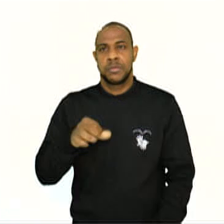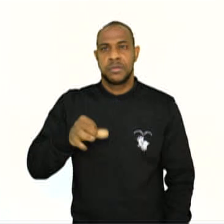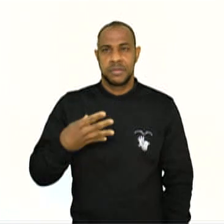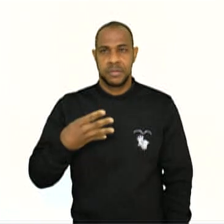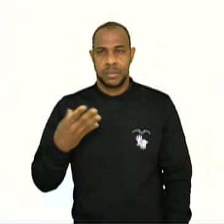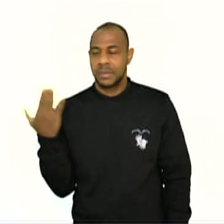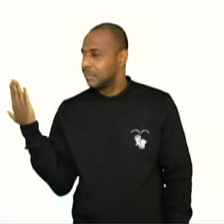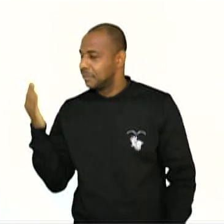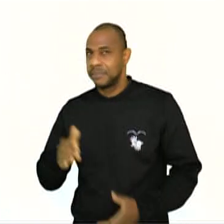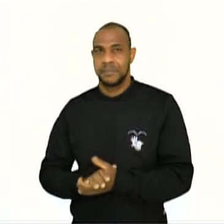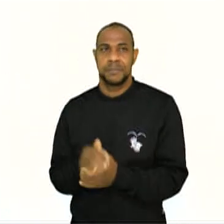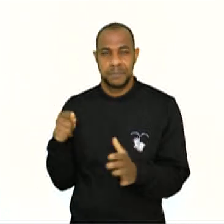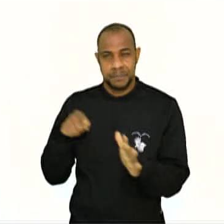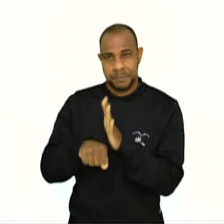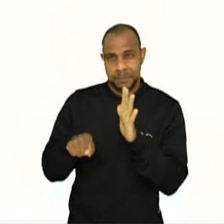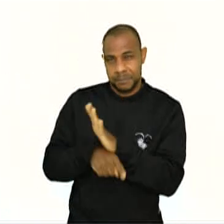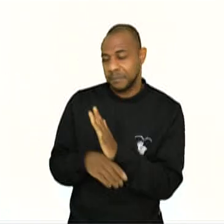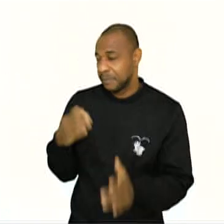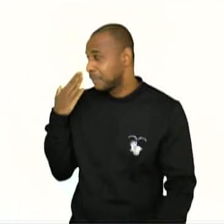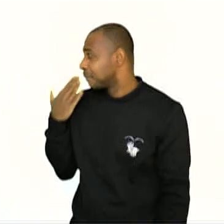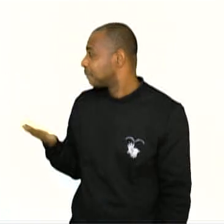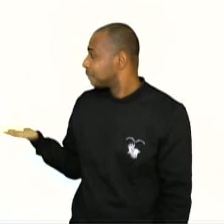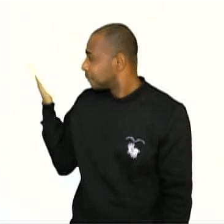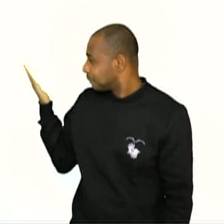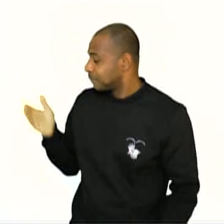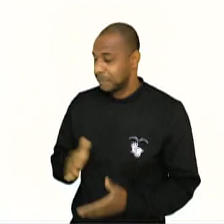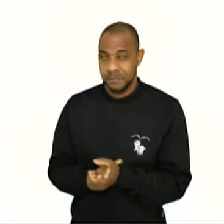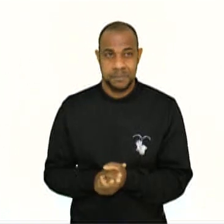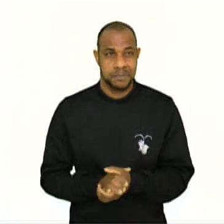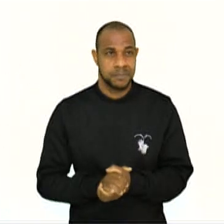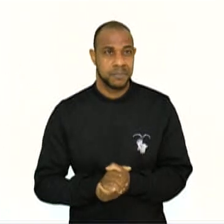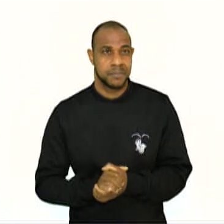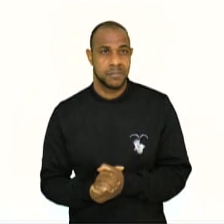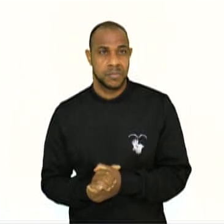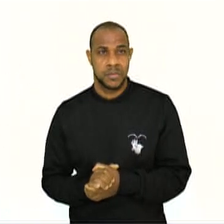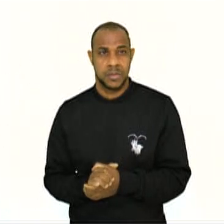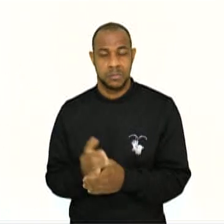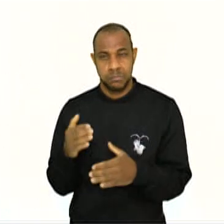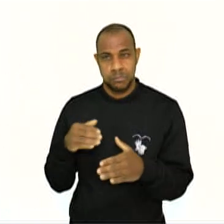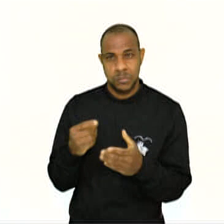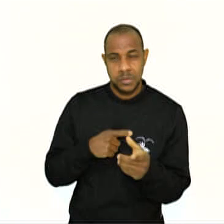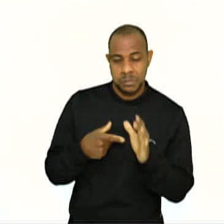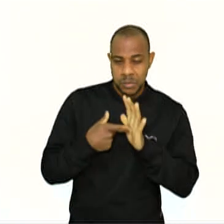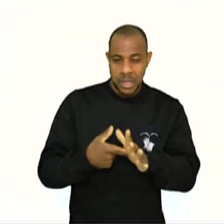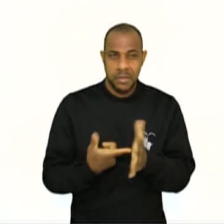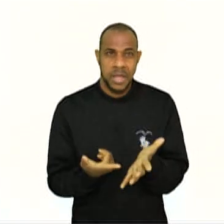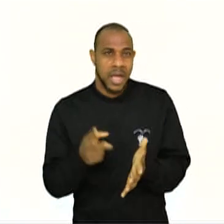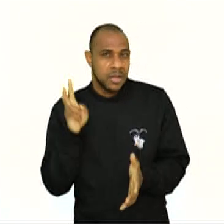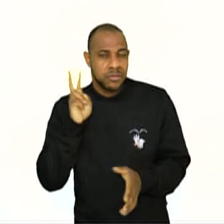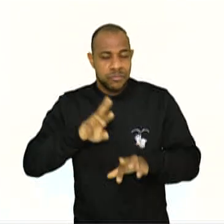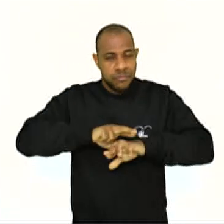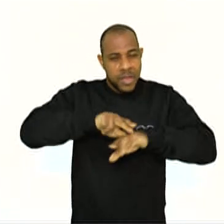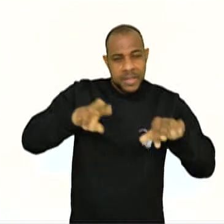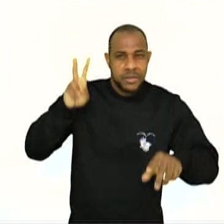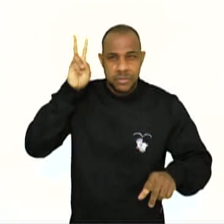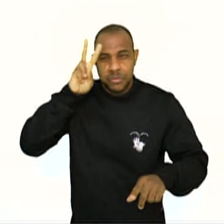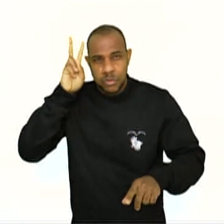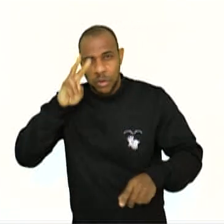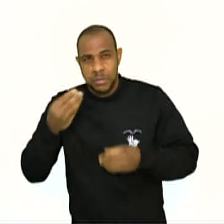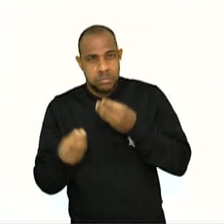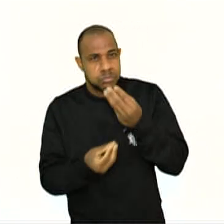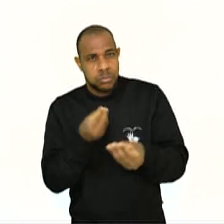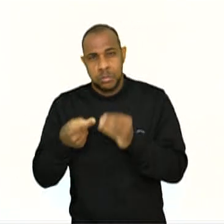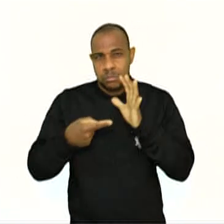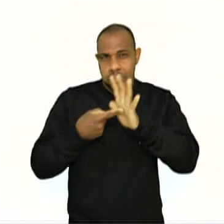para um quiz para nós fixarmos essas ideias. Guardadas as diferenças históricas, os governos de Getúlio Vargas,